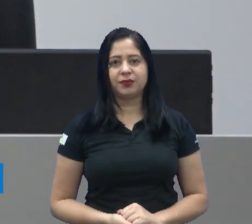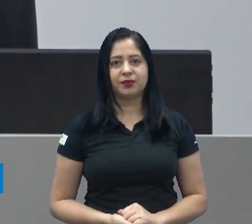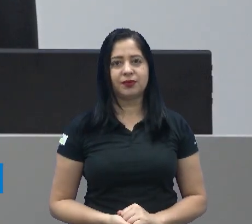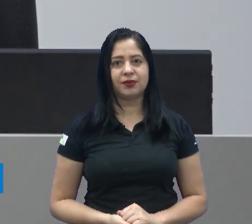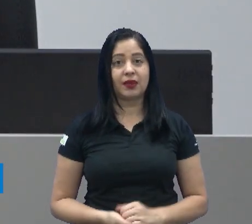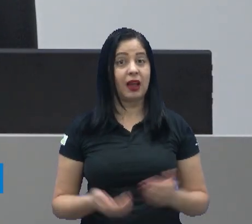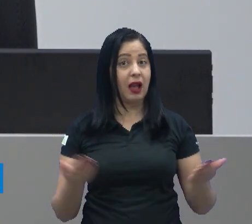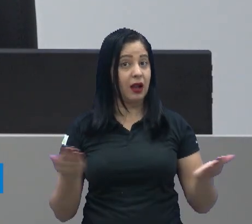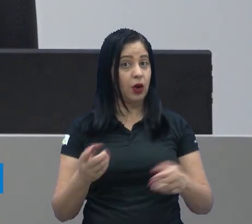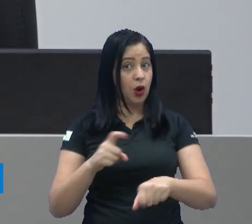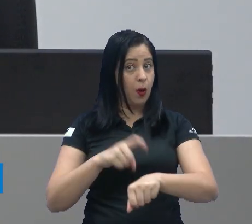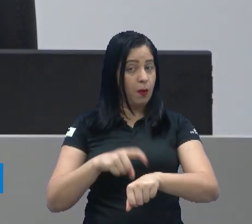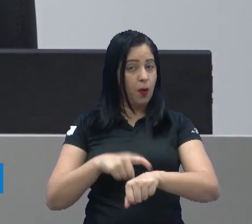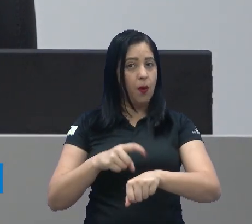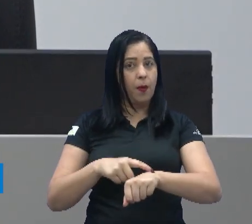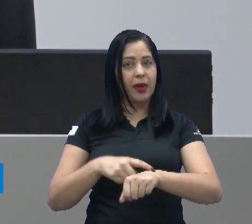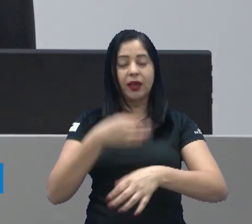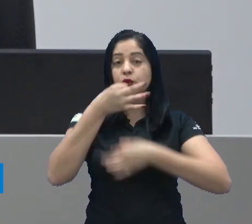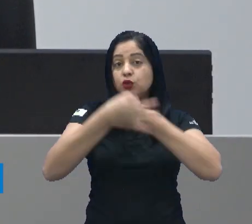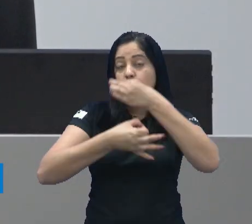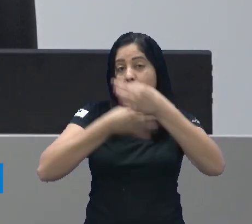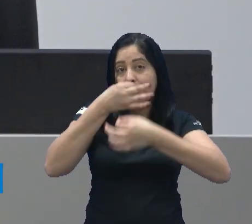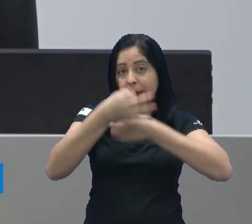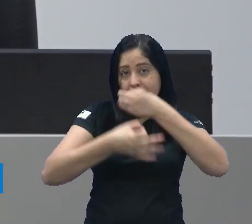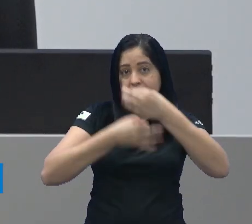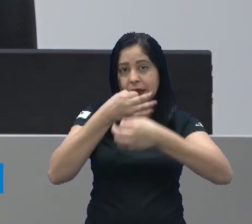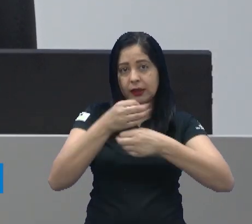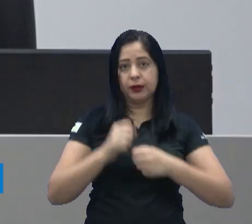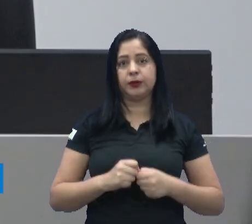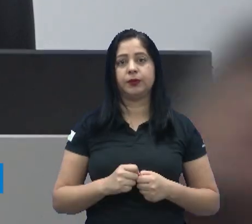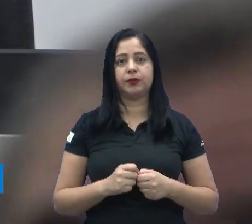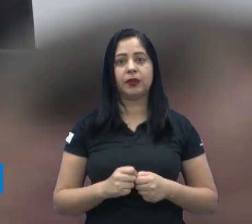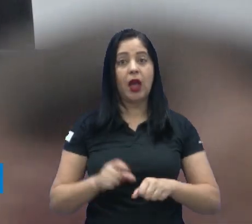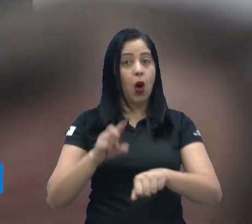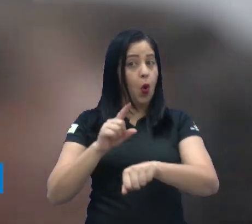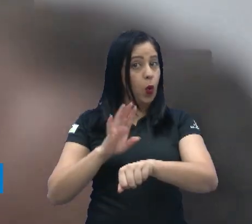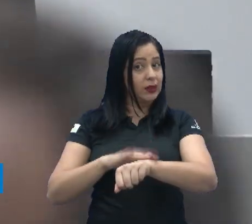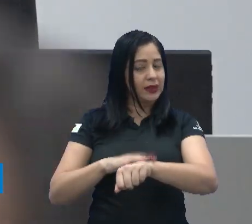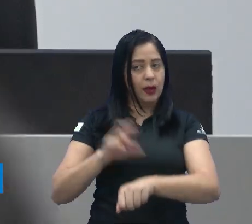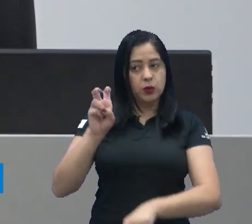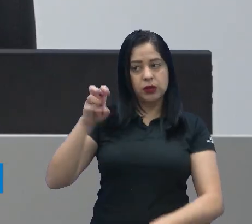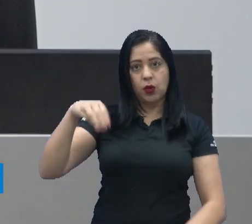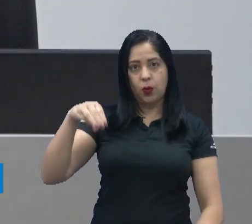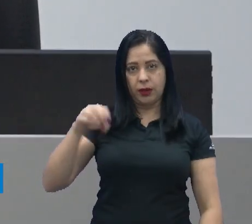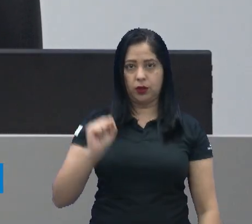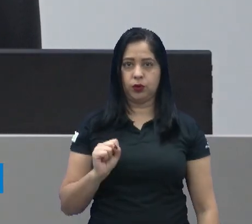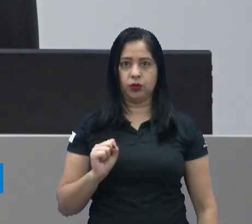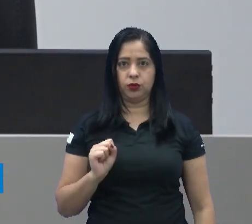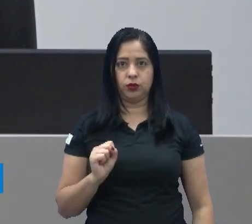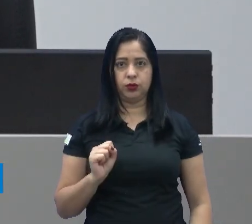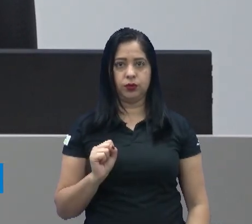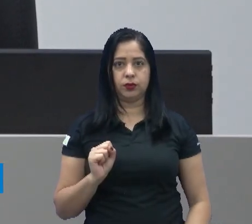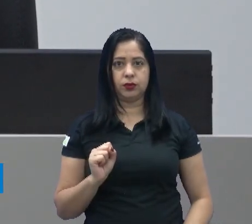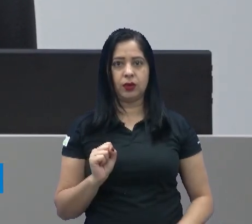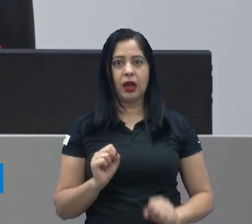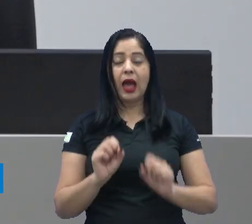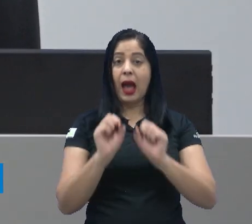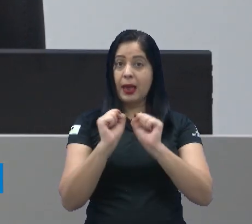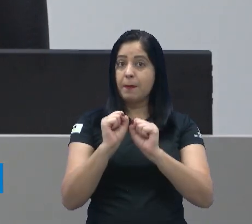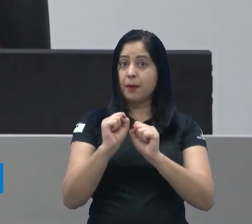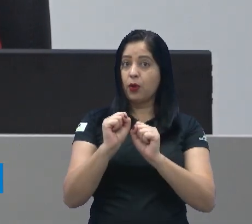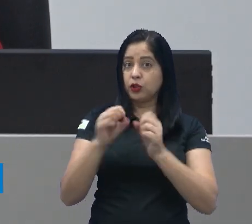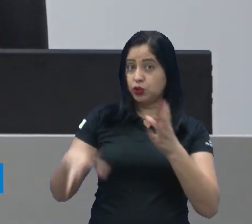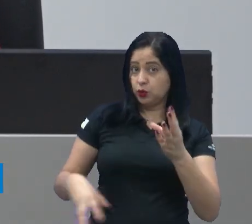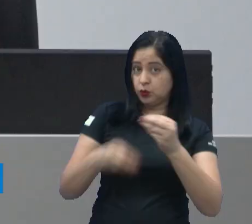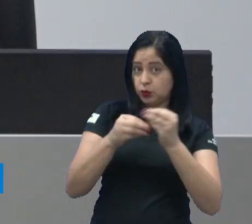Passaremos agora ao horário do pinga-fogo. Os inscritos terão um tempo de 5 minutos, podendo ser prorrogado por mais 5 minutos para cada liderança